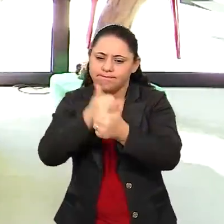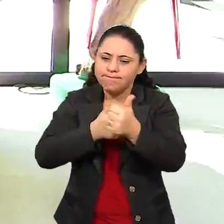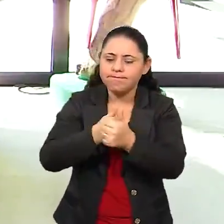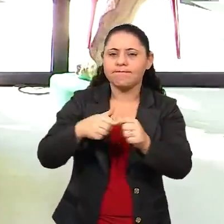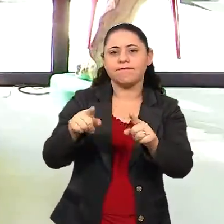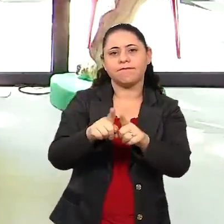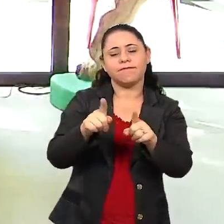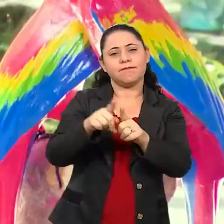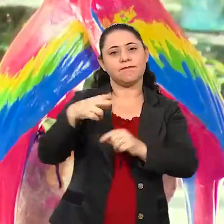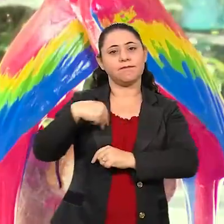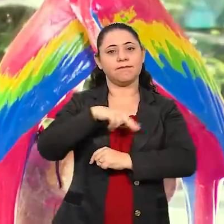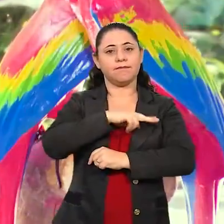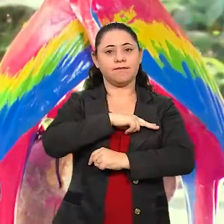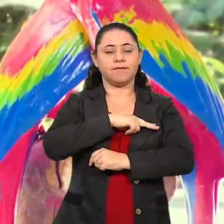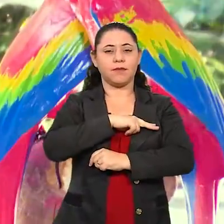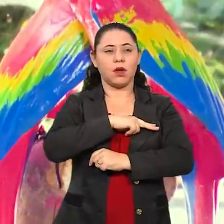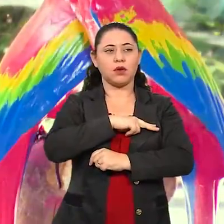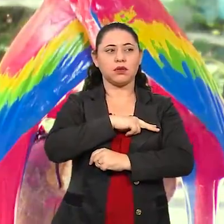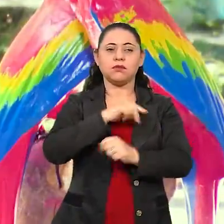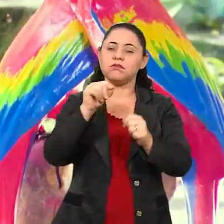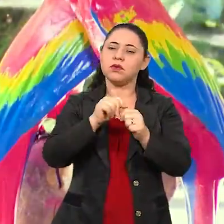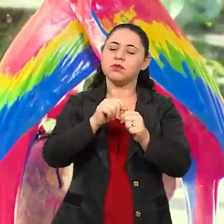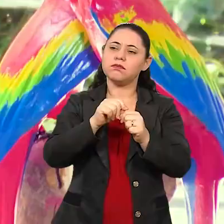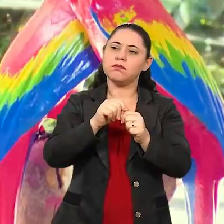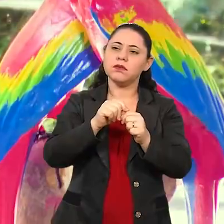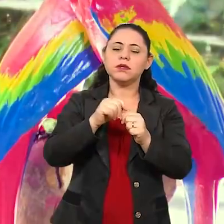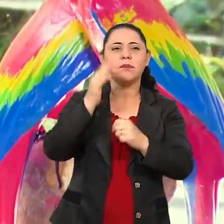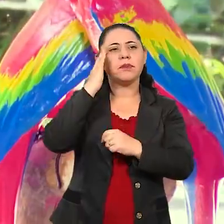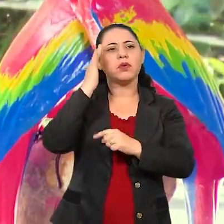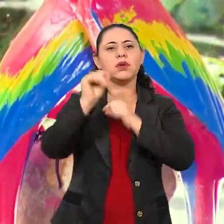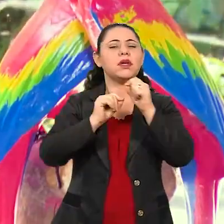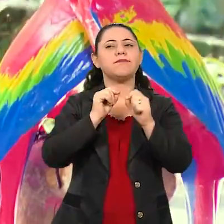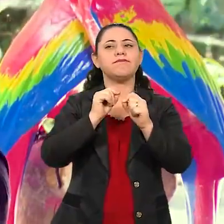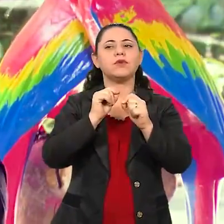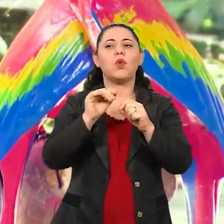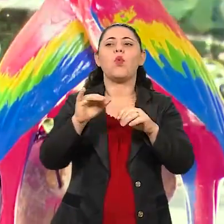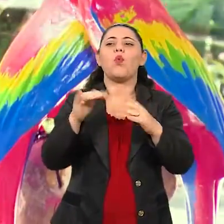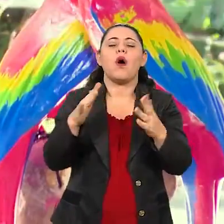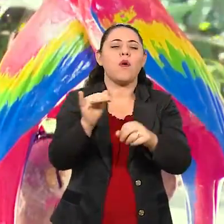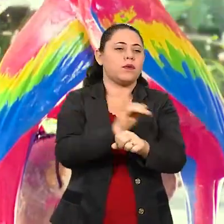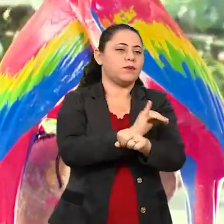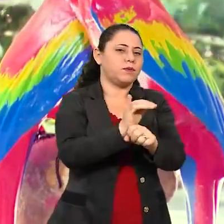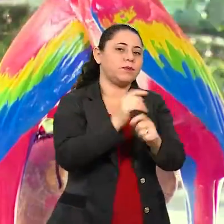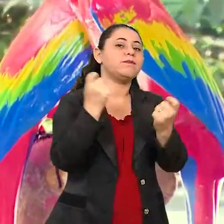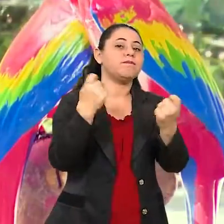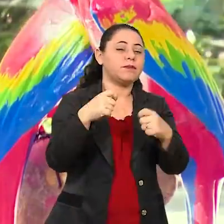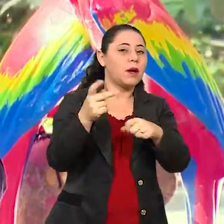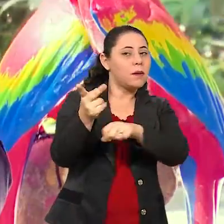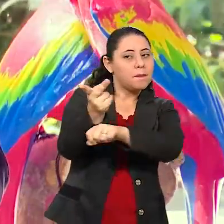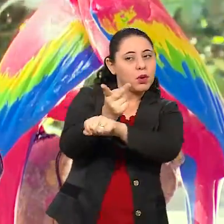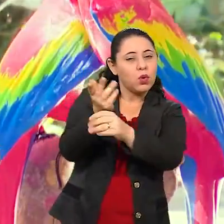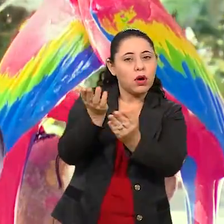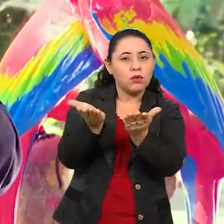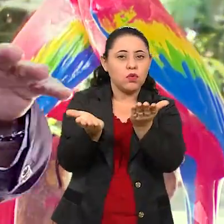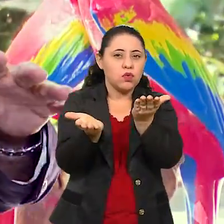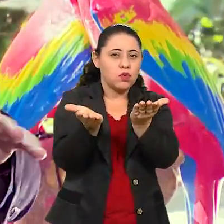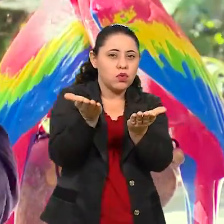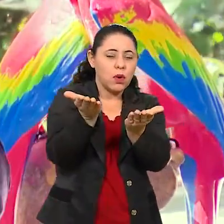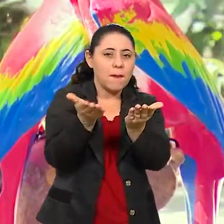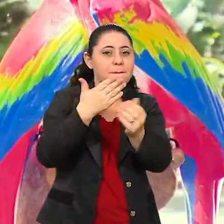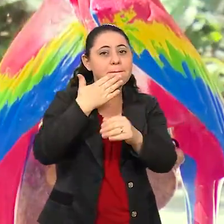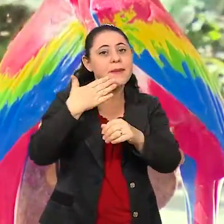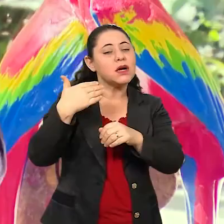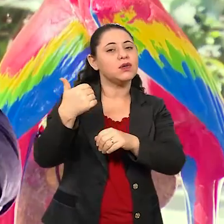desafiador que deu para nós a noção das medidas que nós teríamos que tomar para buscar